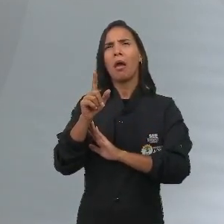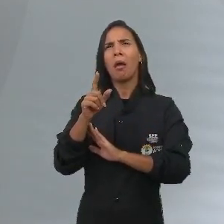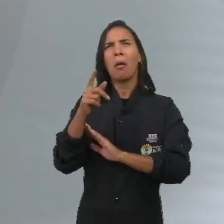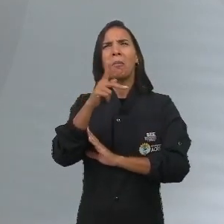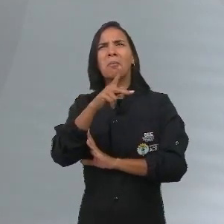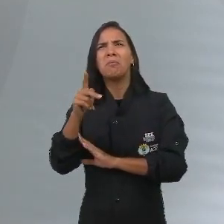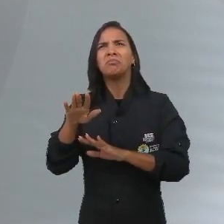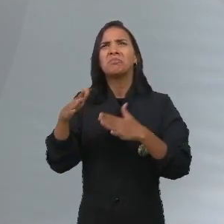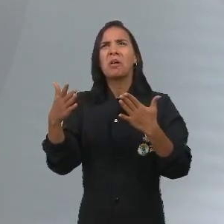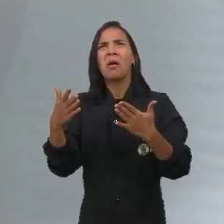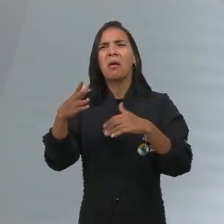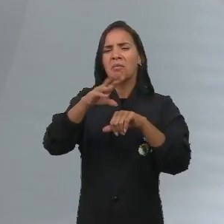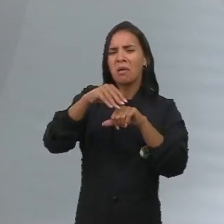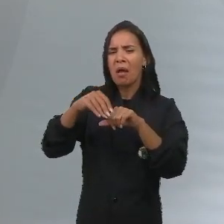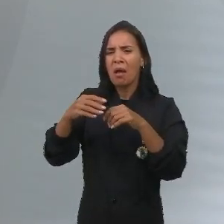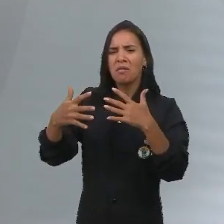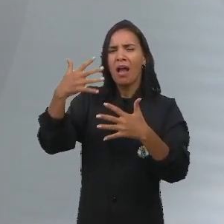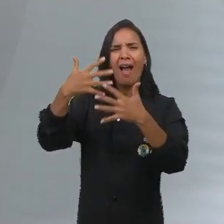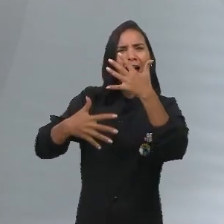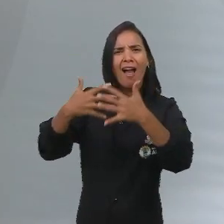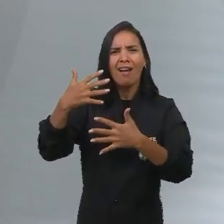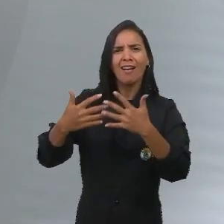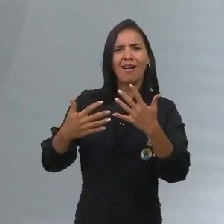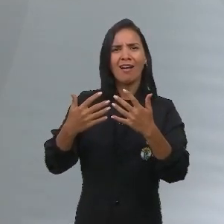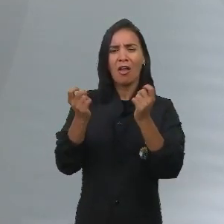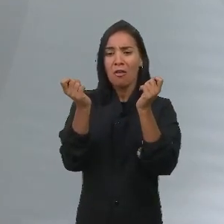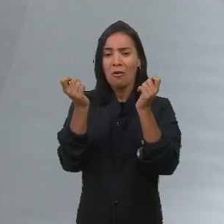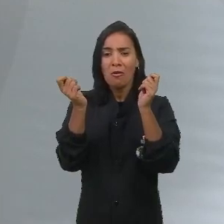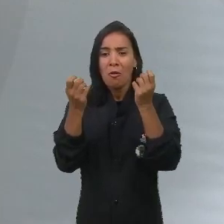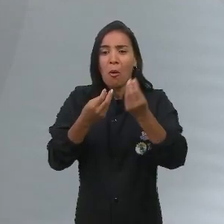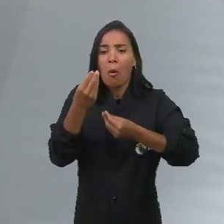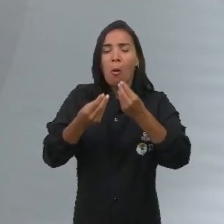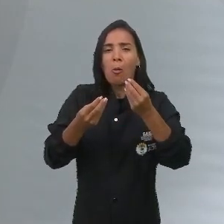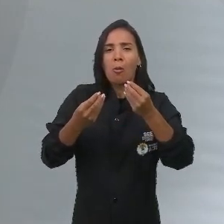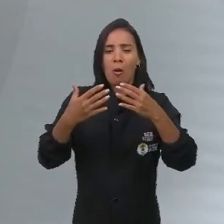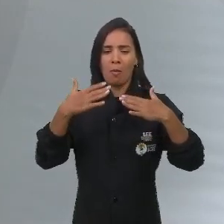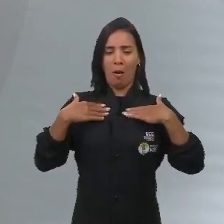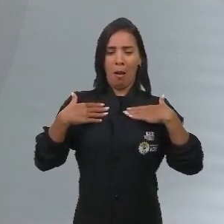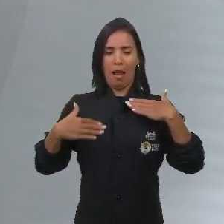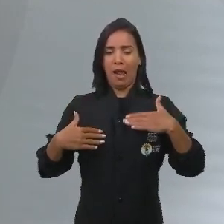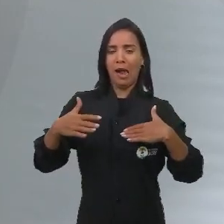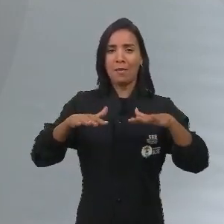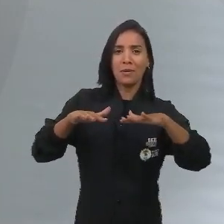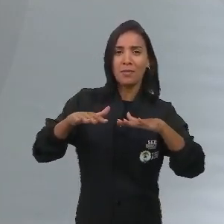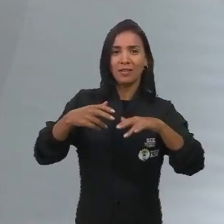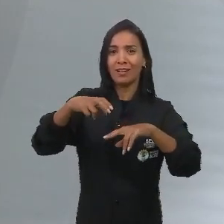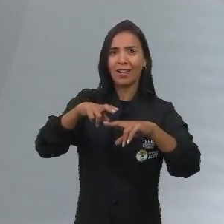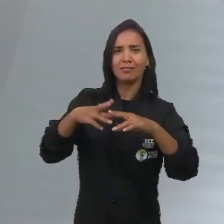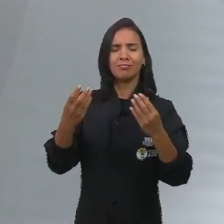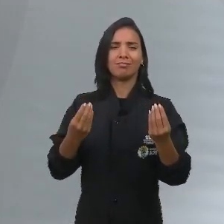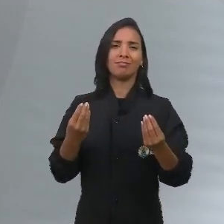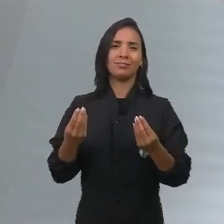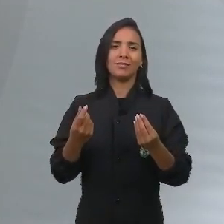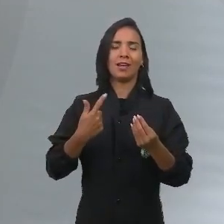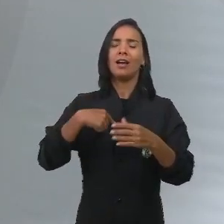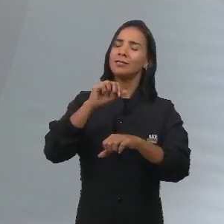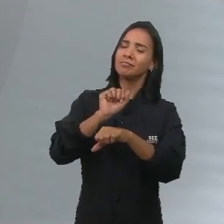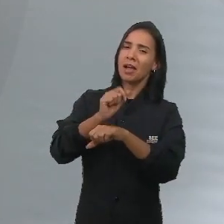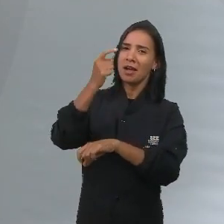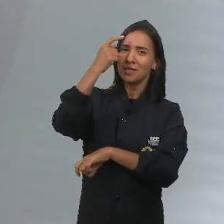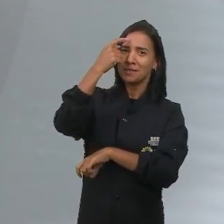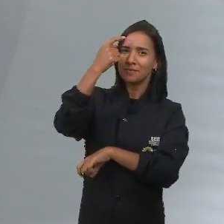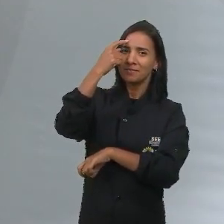corpo, o conhecimento, o Enem, eu não vou poder me mexer mal na cadeira, como é que eu vou, não estou entendendo. Meu amigo, para e pensa.